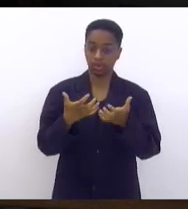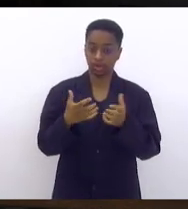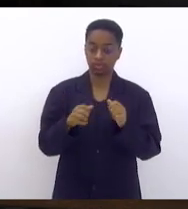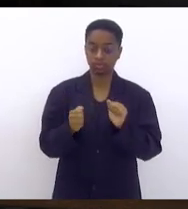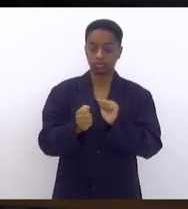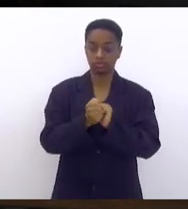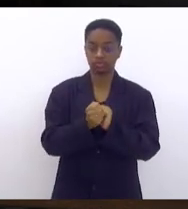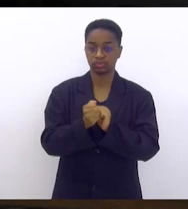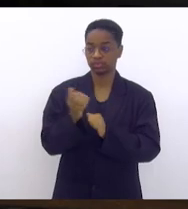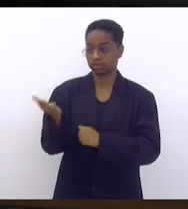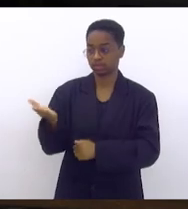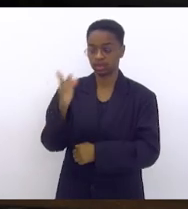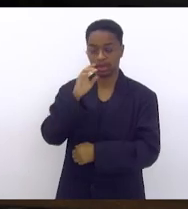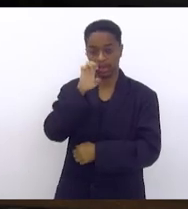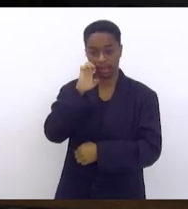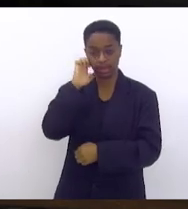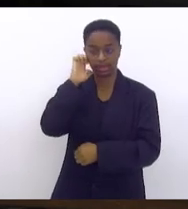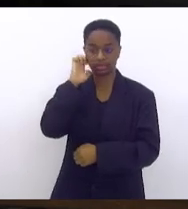Élica, né,